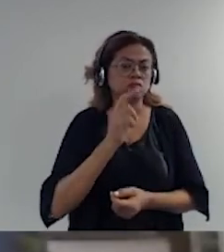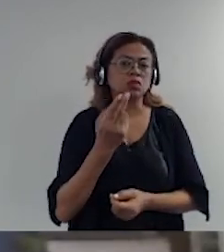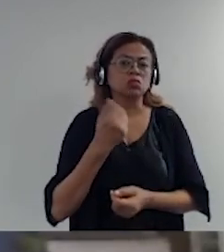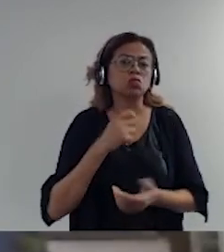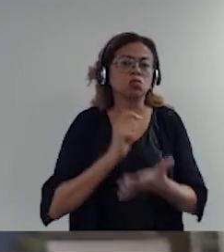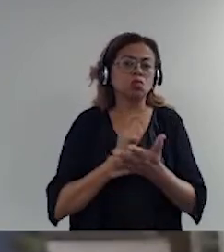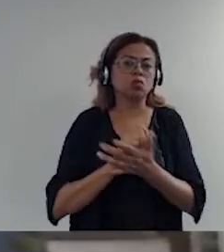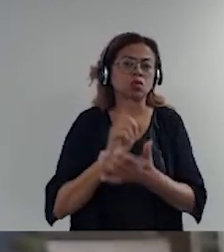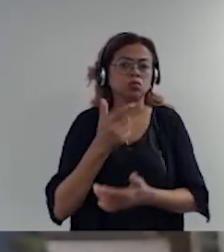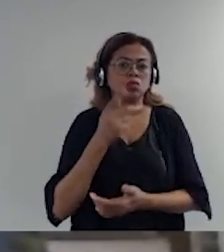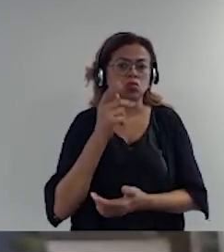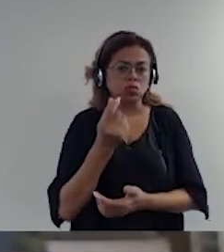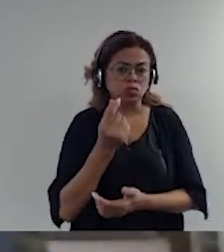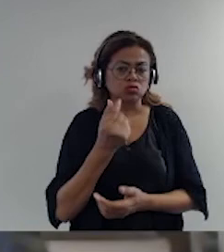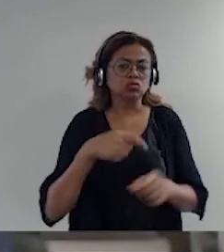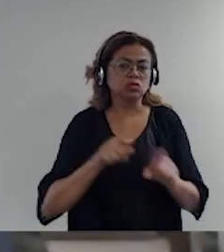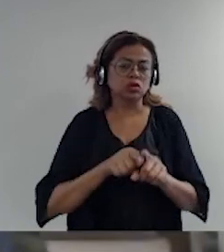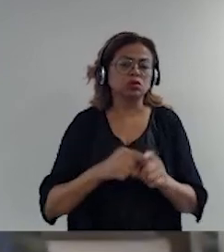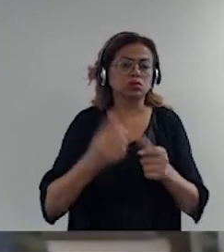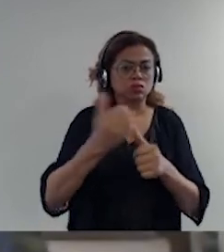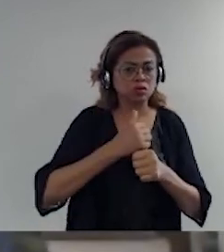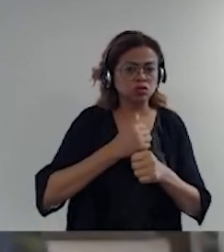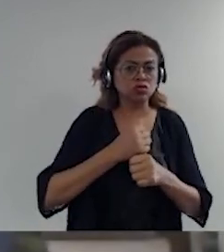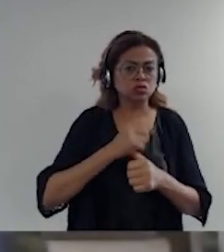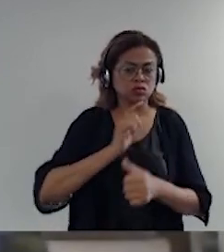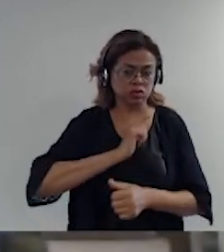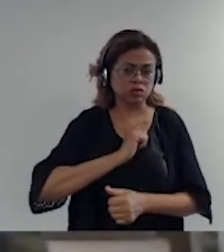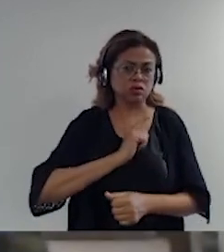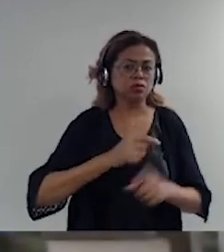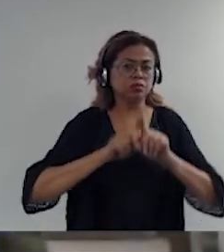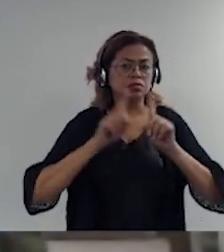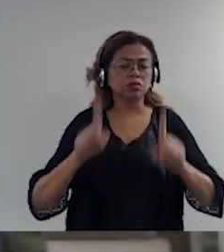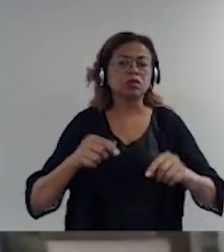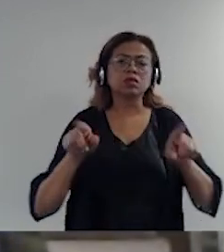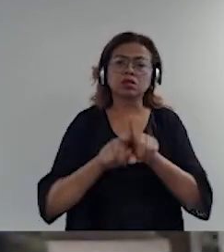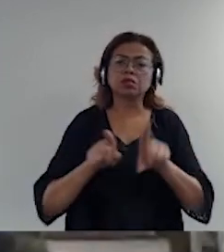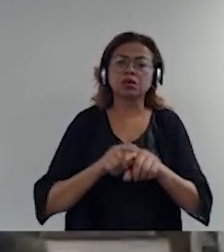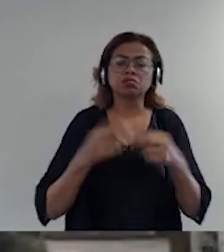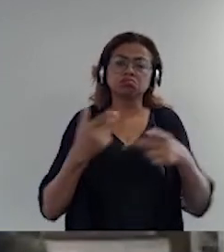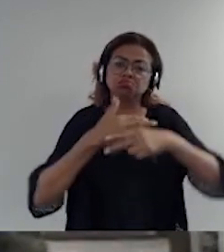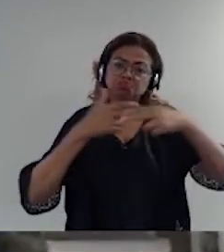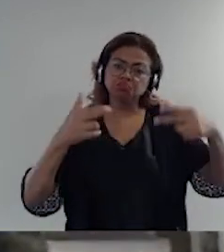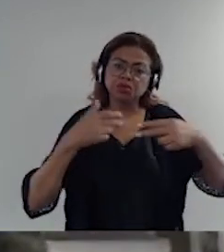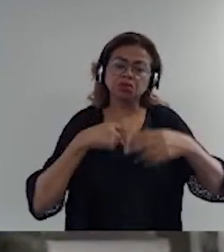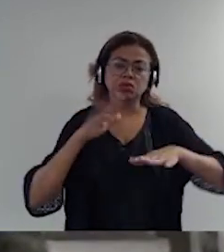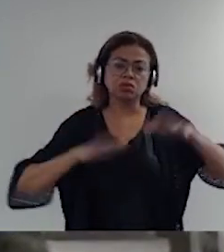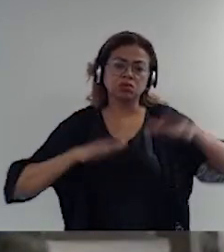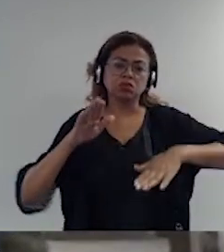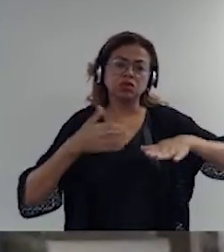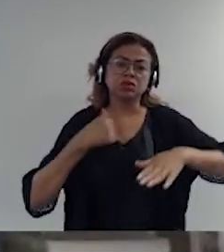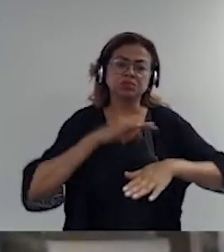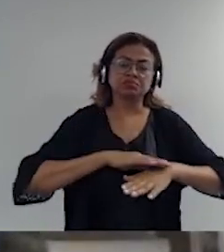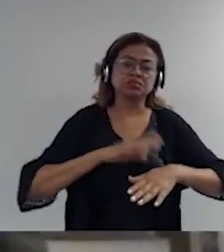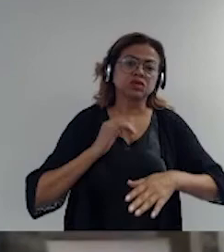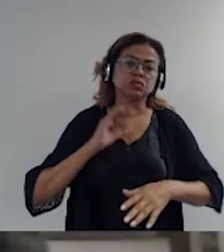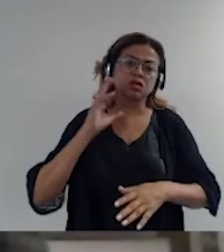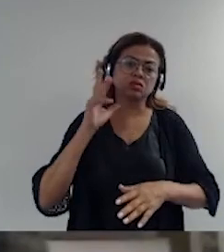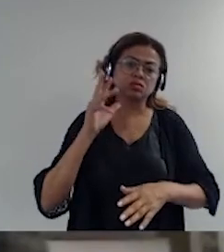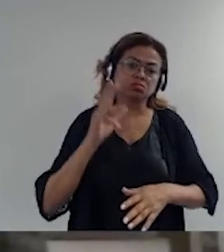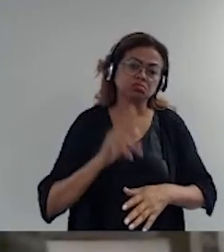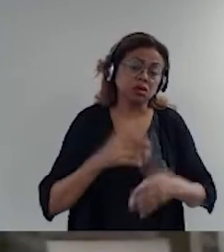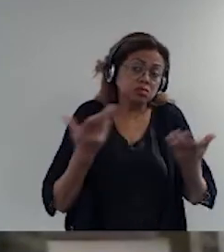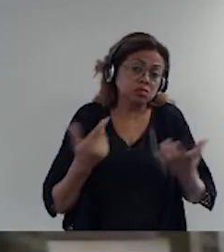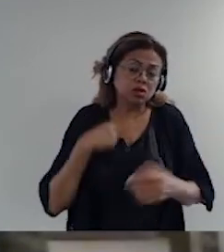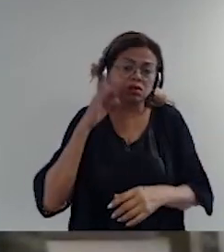do dividendo obrigatório. É talvez uma questão que vá sendo atenuada ao correr do